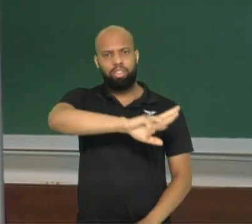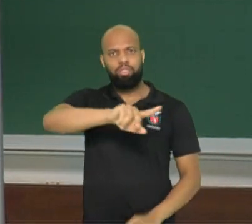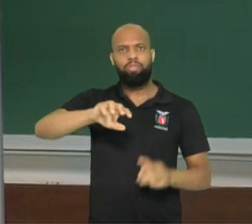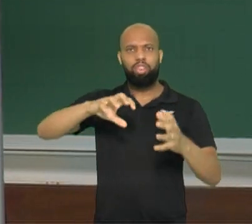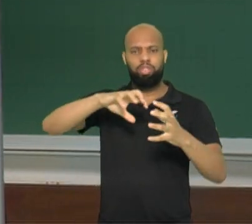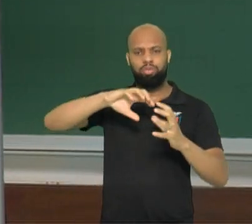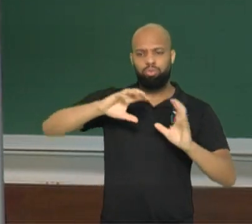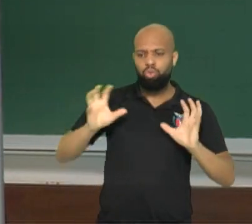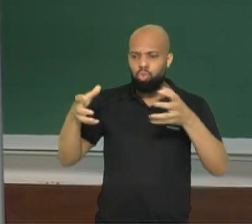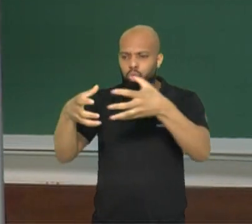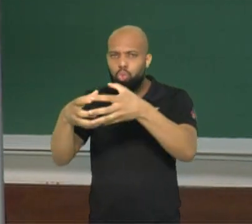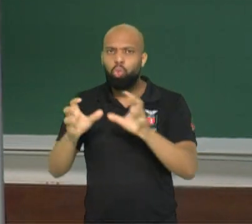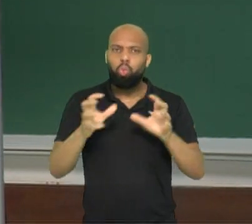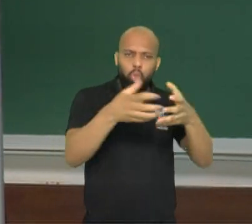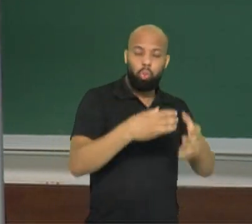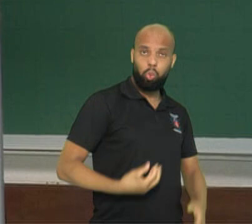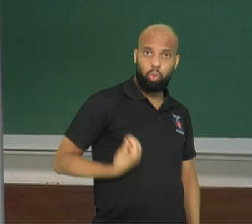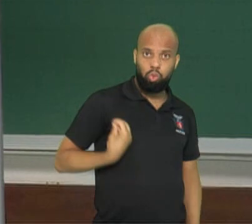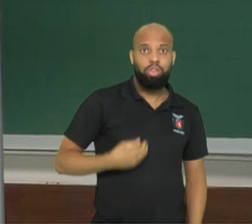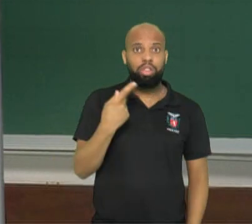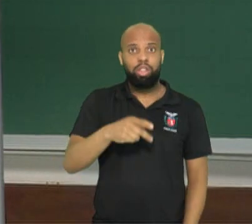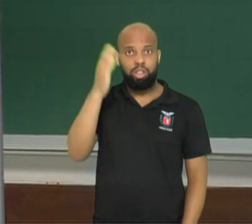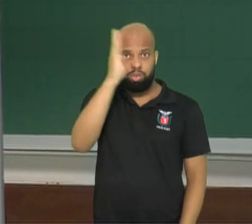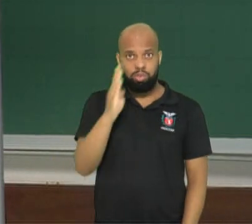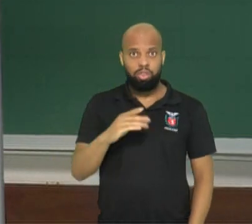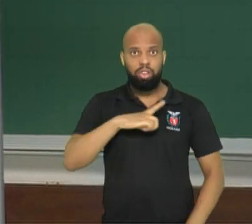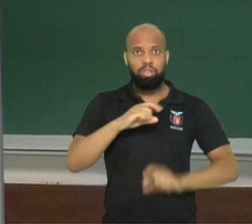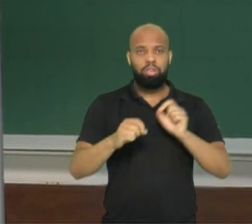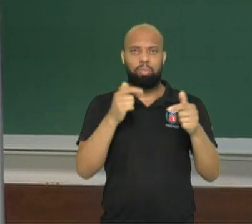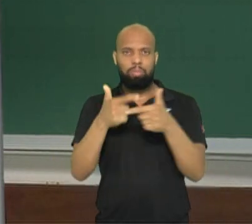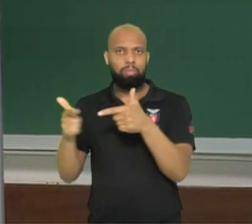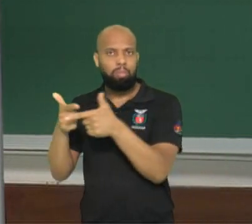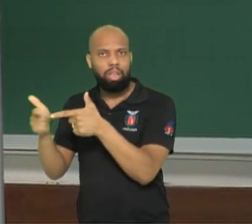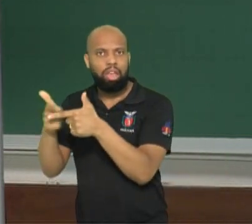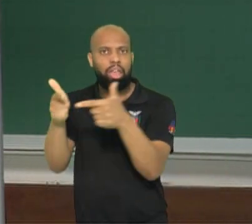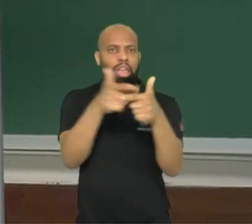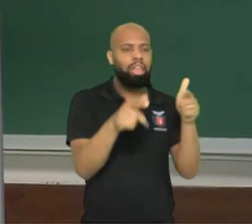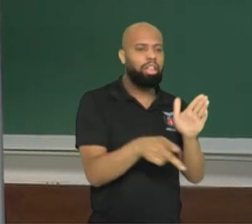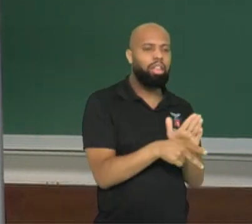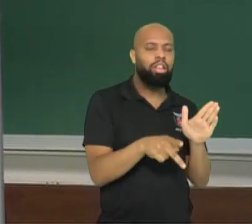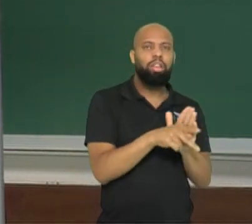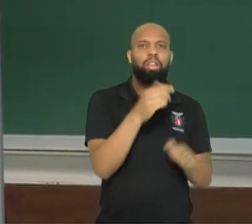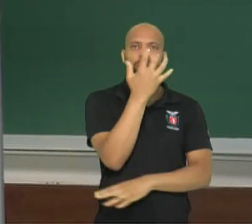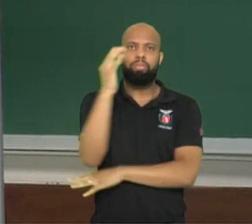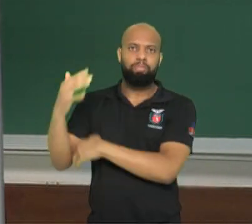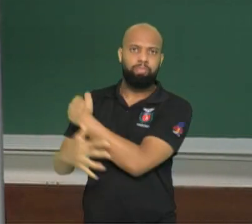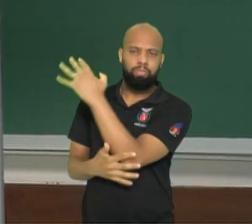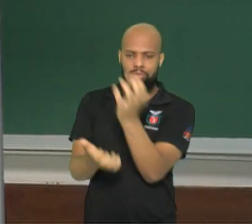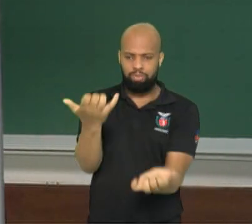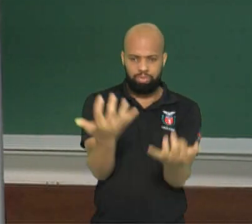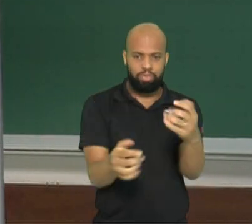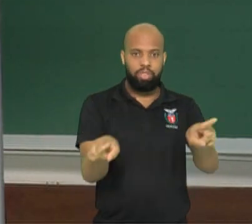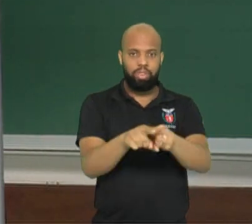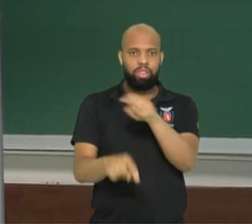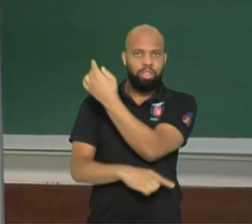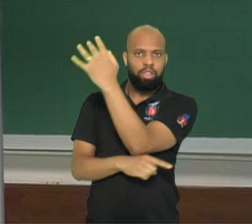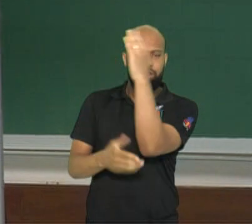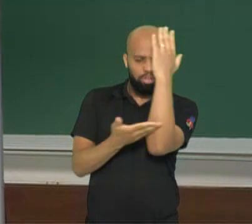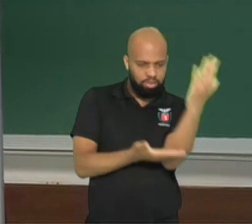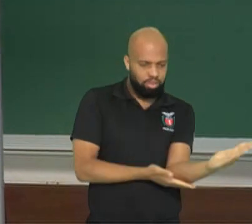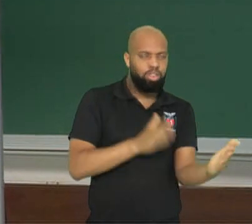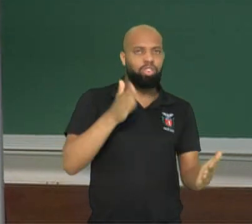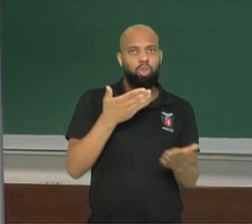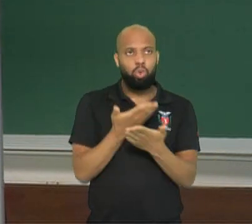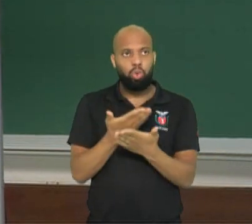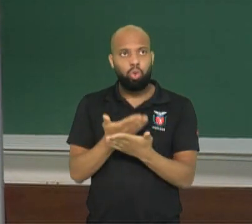do Brasil estão ameaçados por desmatamento e por queimada, né? A gente falou sobre os biomas nas aulas anteriores e viu